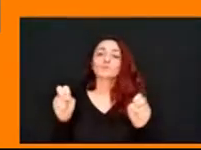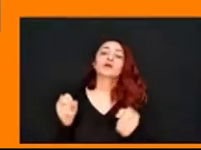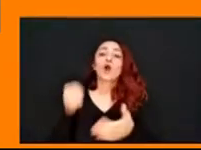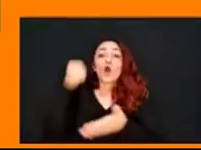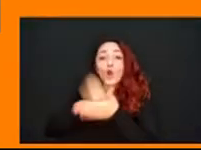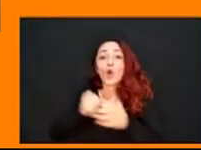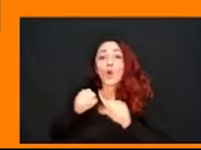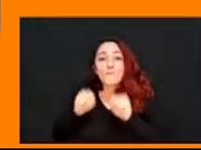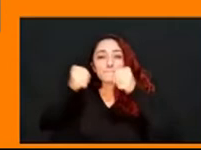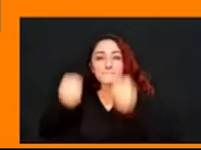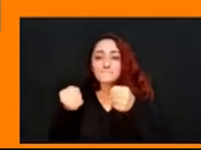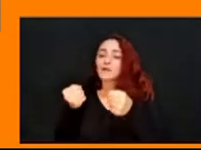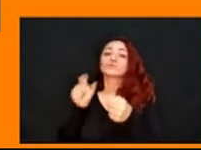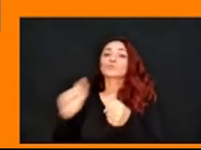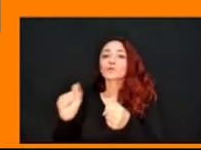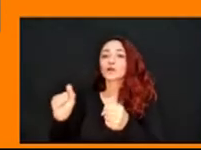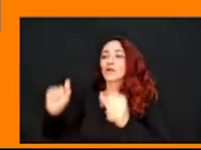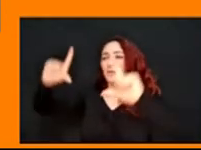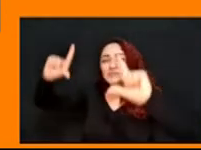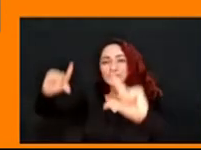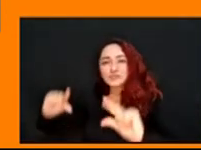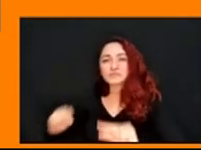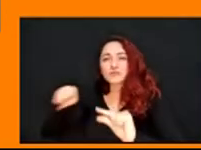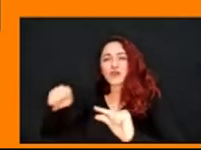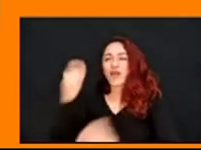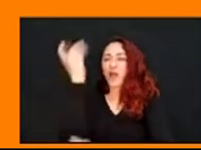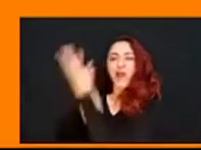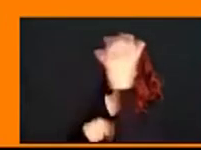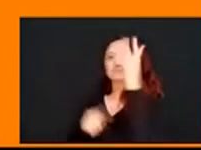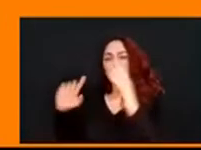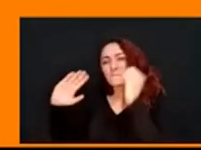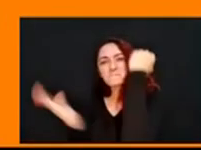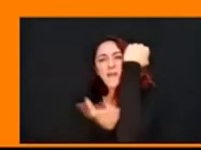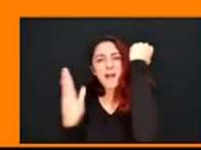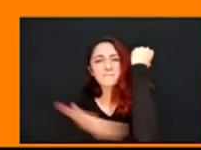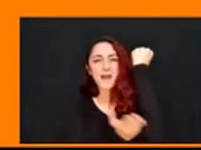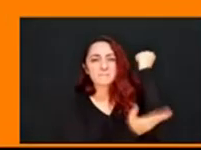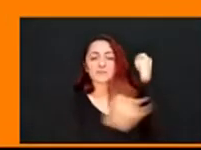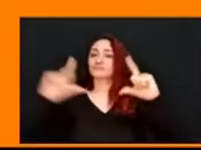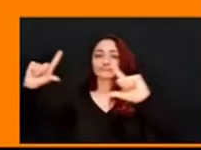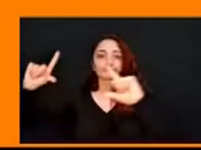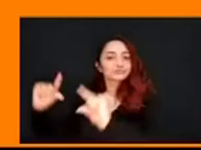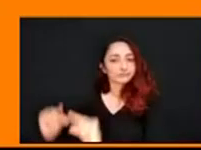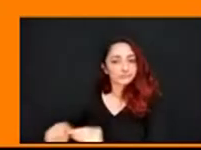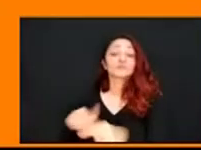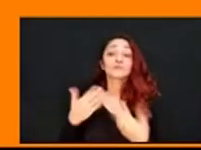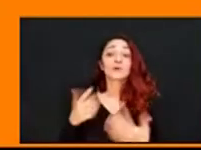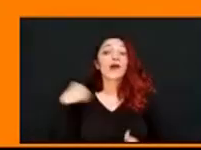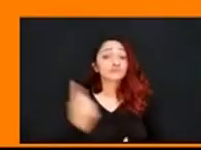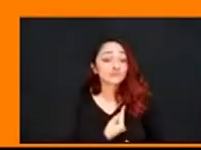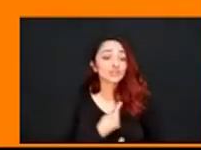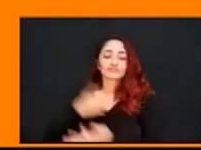2021 fortalecimento das nossas políticas ambientais isso fez com que a gente pudesse também envolver cada vez mais os nossos fornecedores